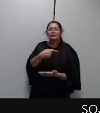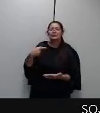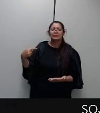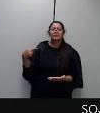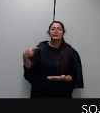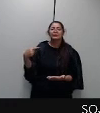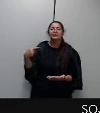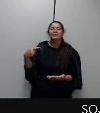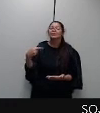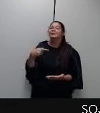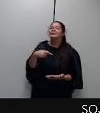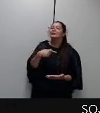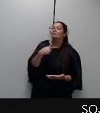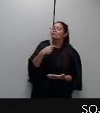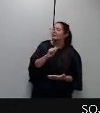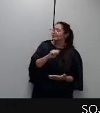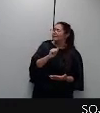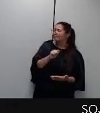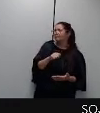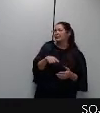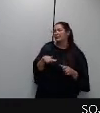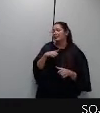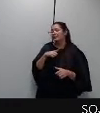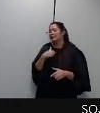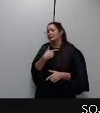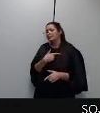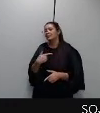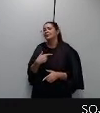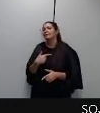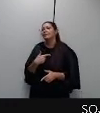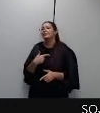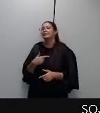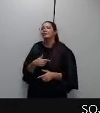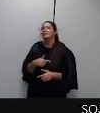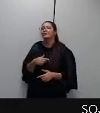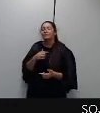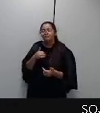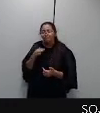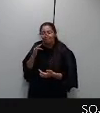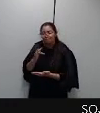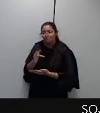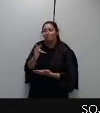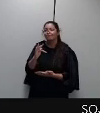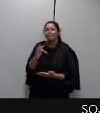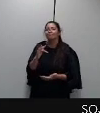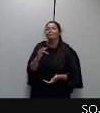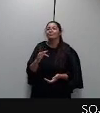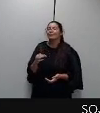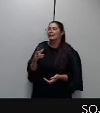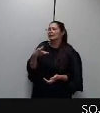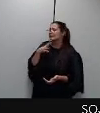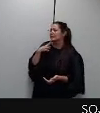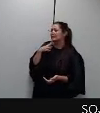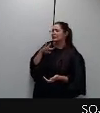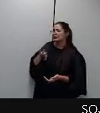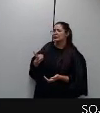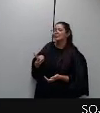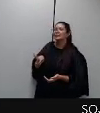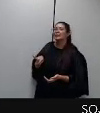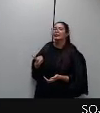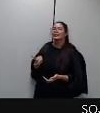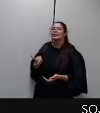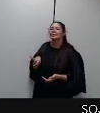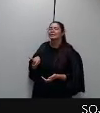item 12 de uma maneira muito assim é fiel diz isso olha não se desconhece o posicionamento da primeira turma